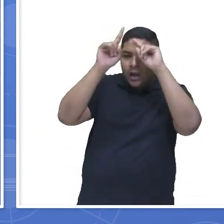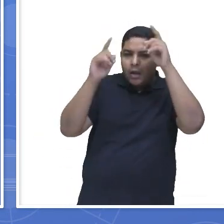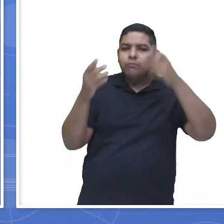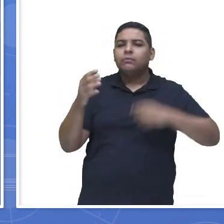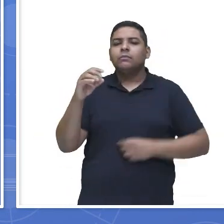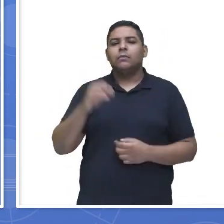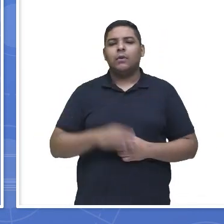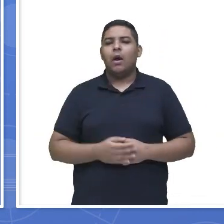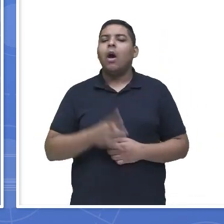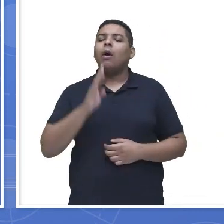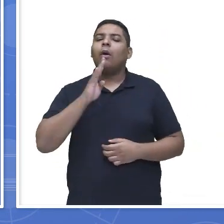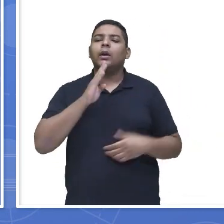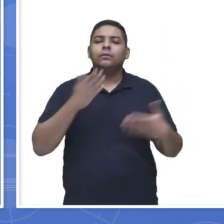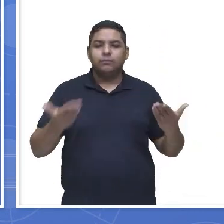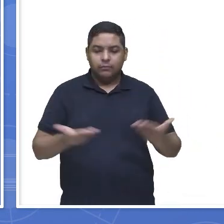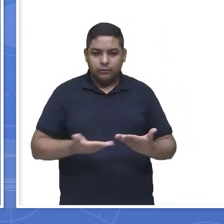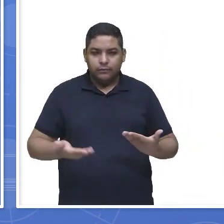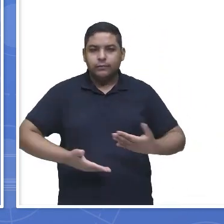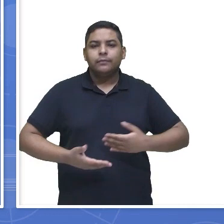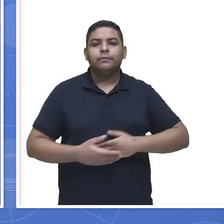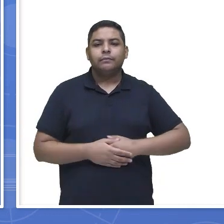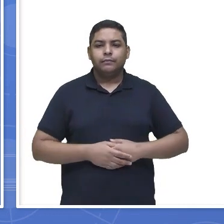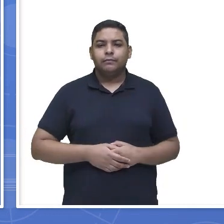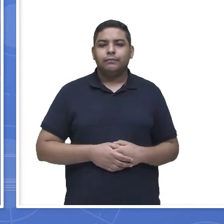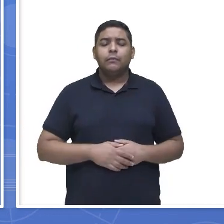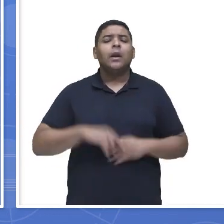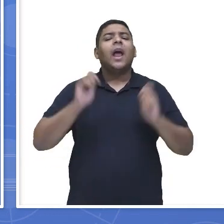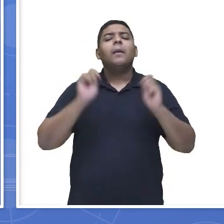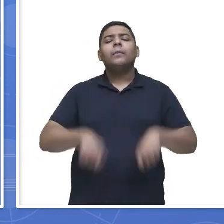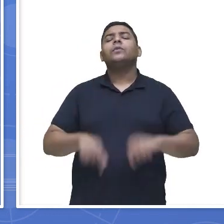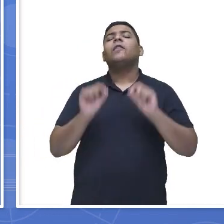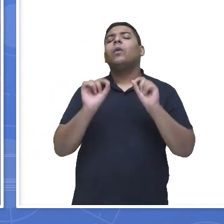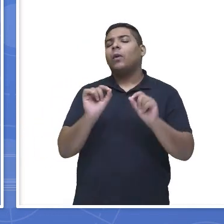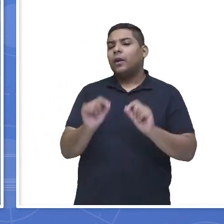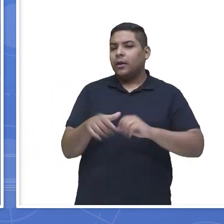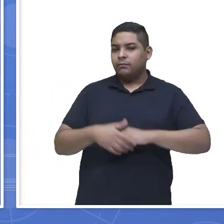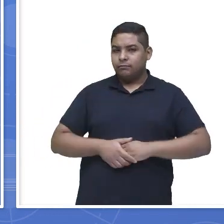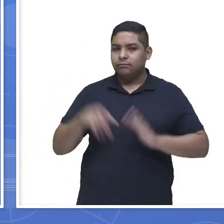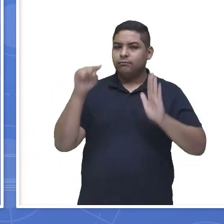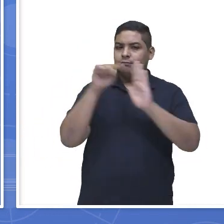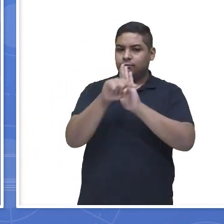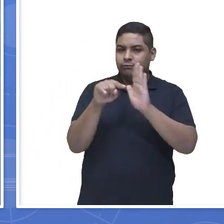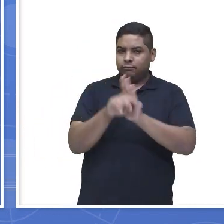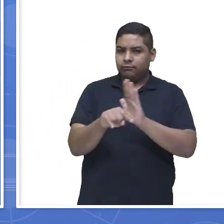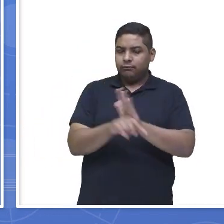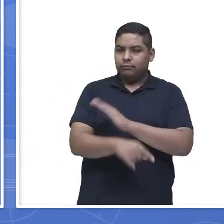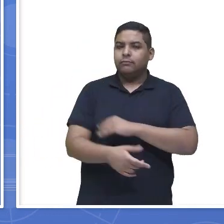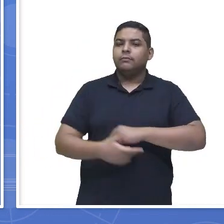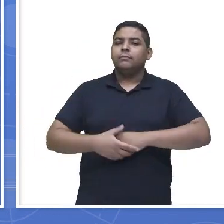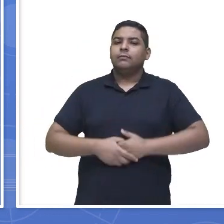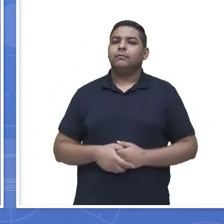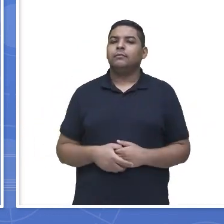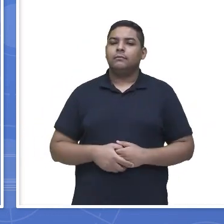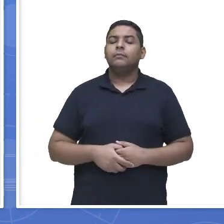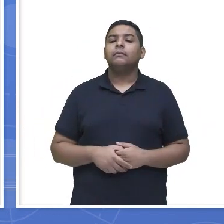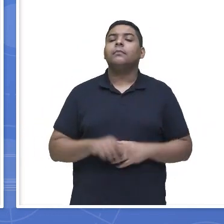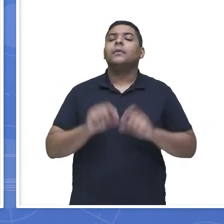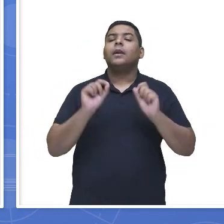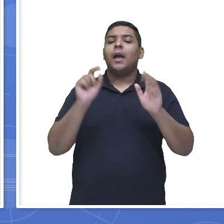agora. Por exemplo, é possível, né, o questionamento que vai aparecer aí para nós, é